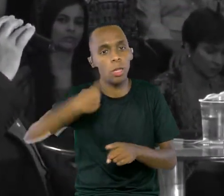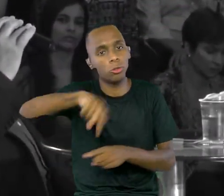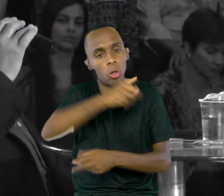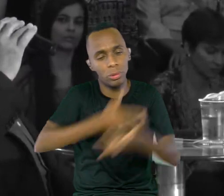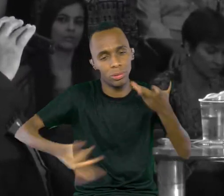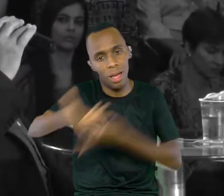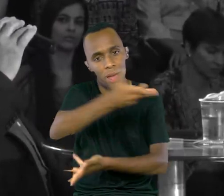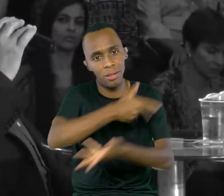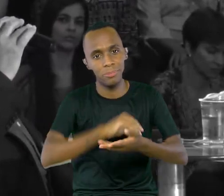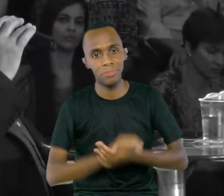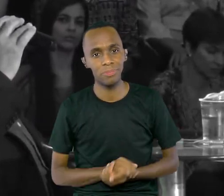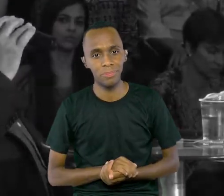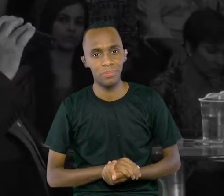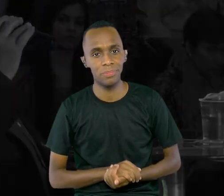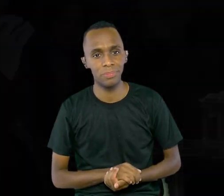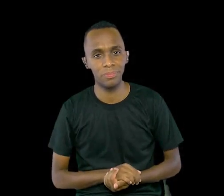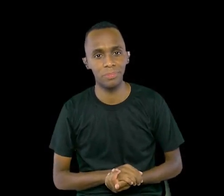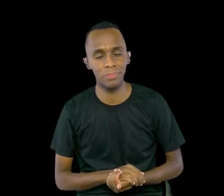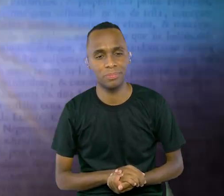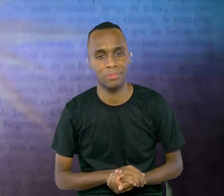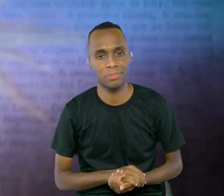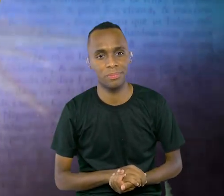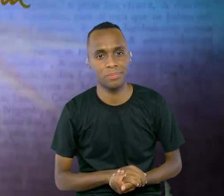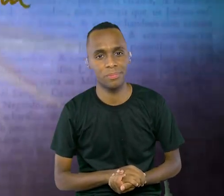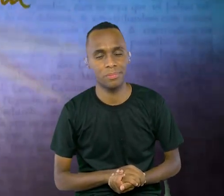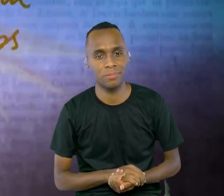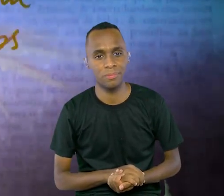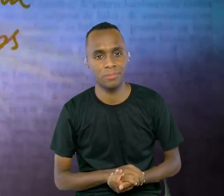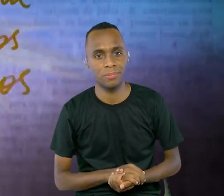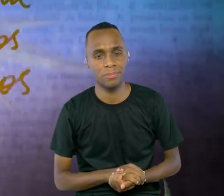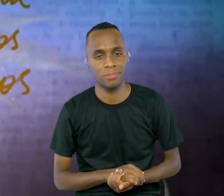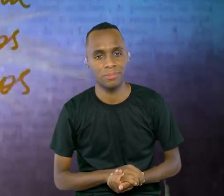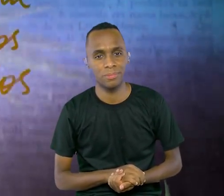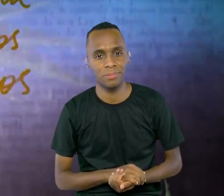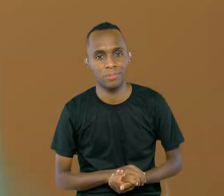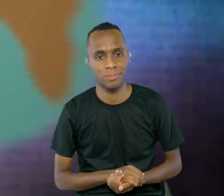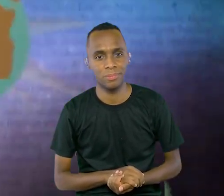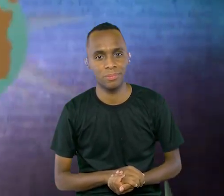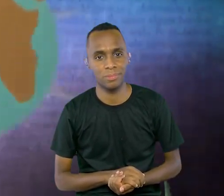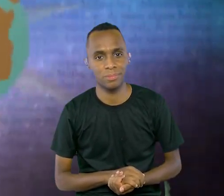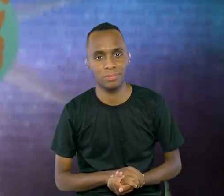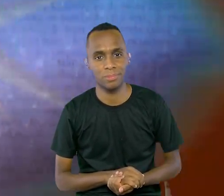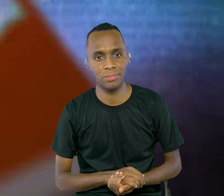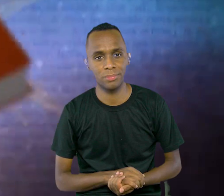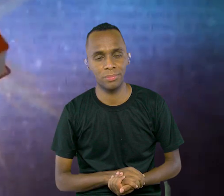de novo para o nosso território.